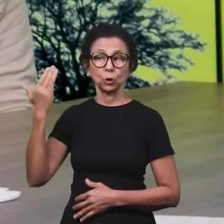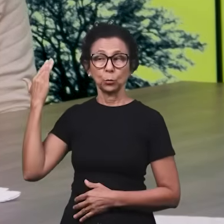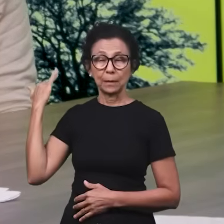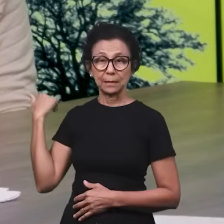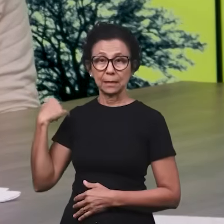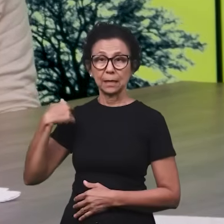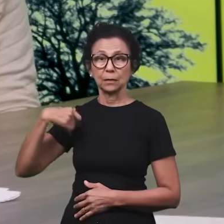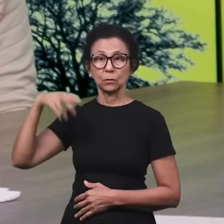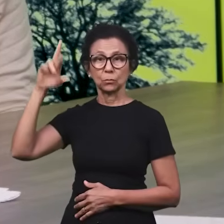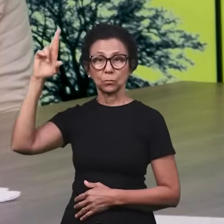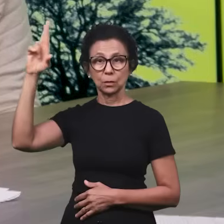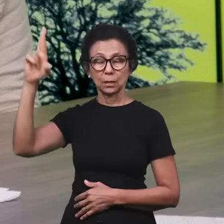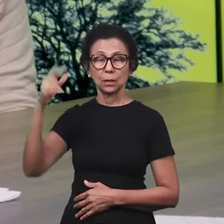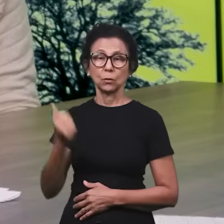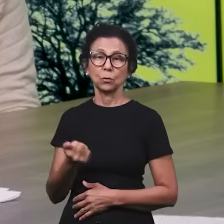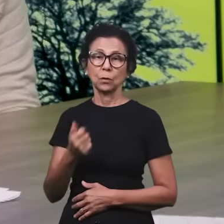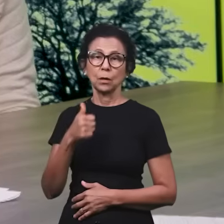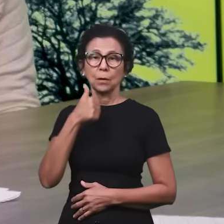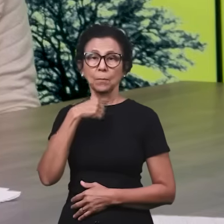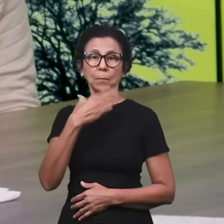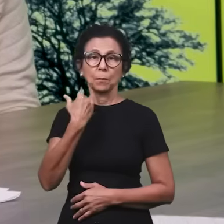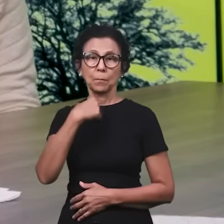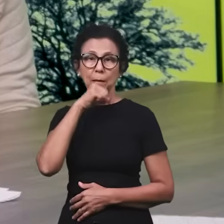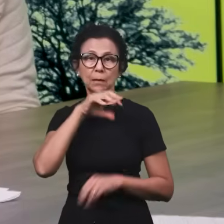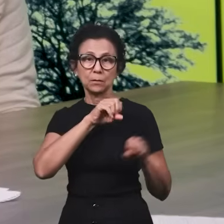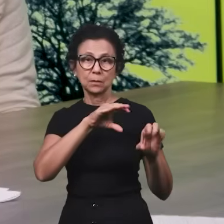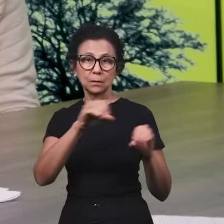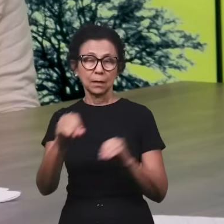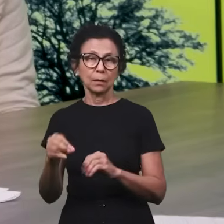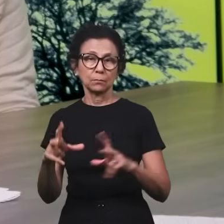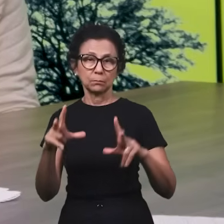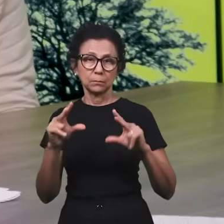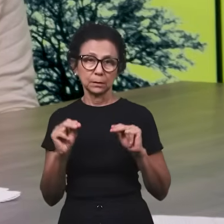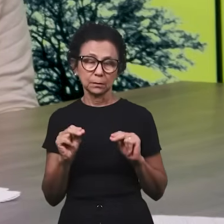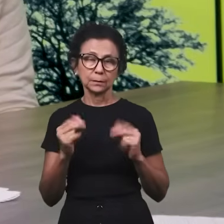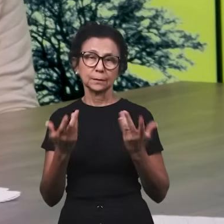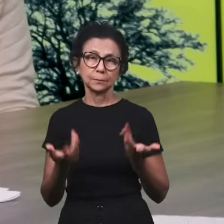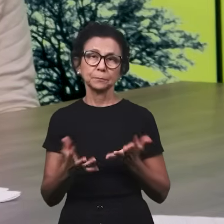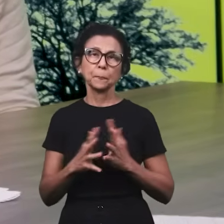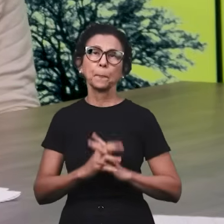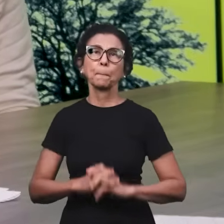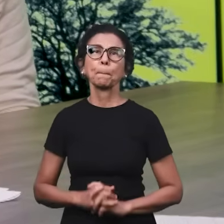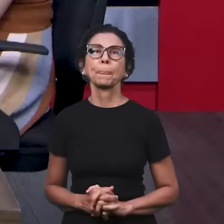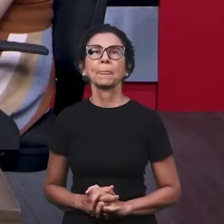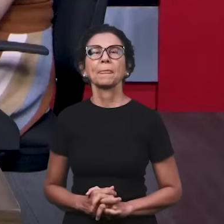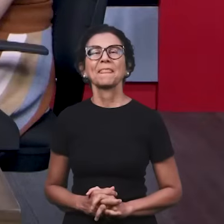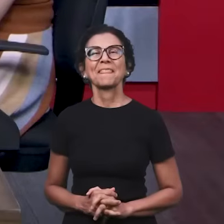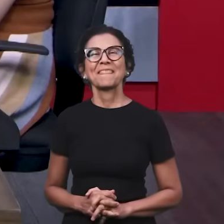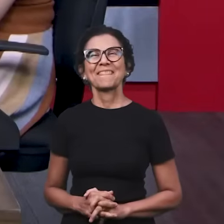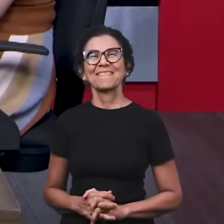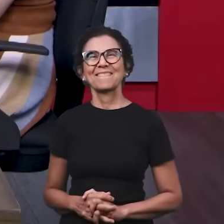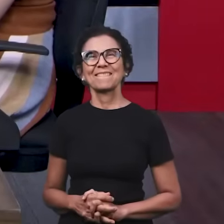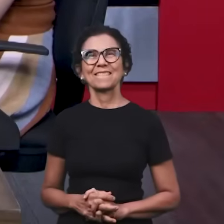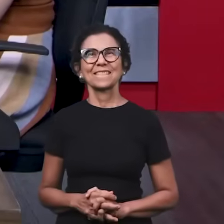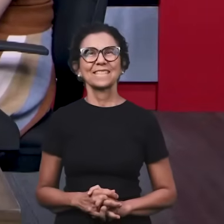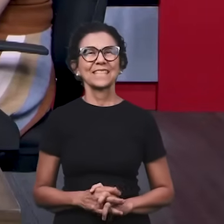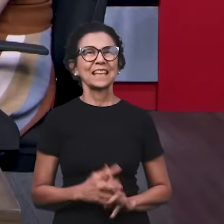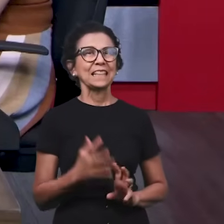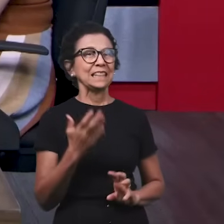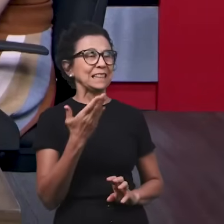lar como uma herança que nós recebemos, tanto do Senhor quanto da criação dos nossos pais.